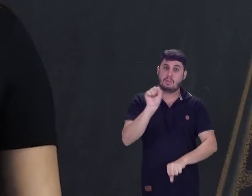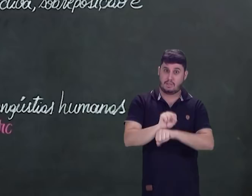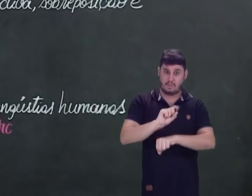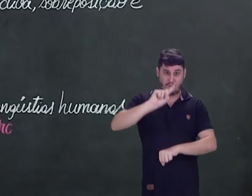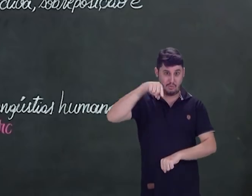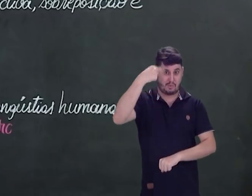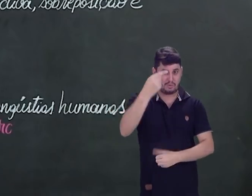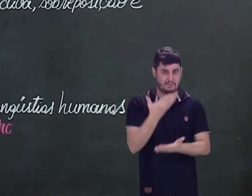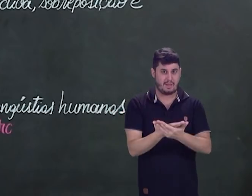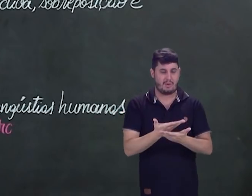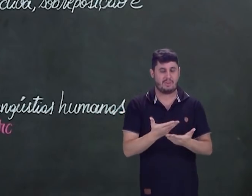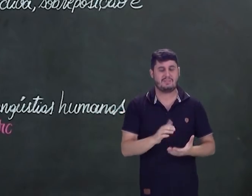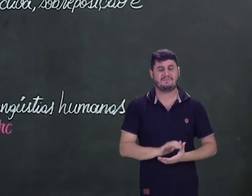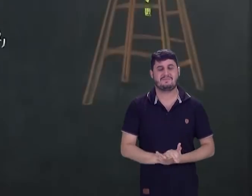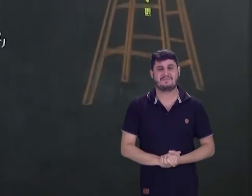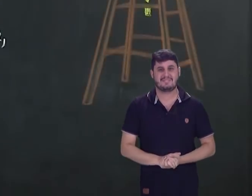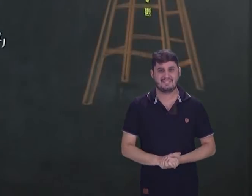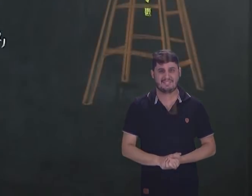próxima!